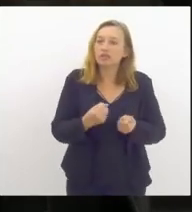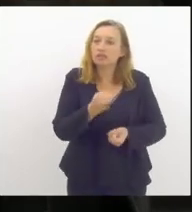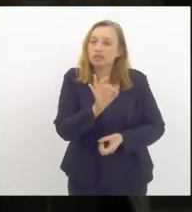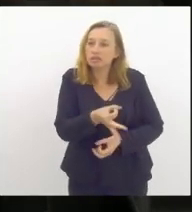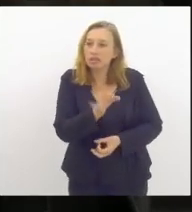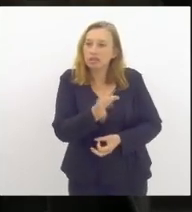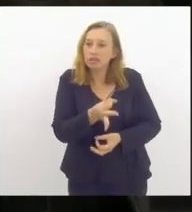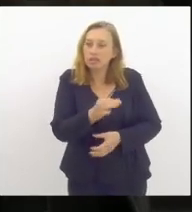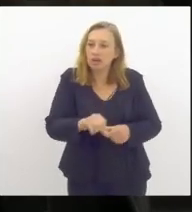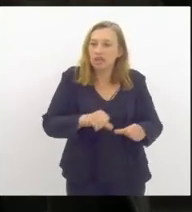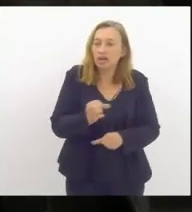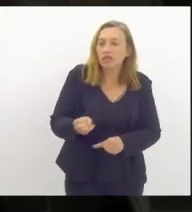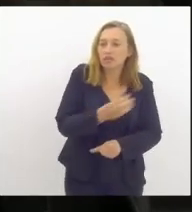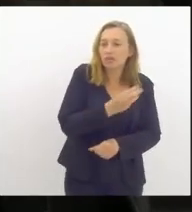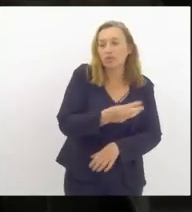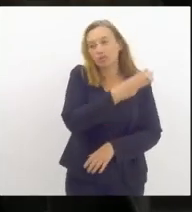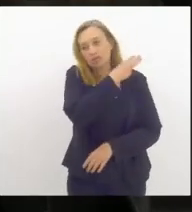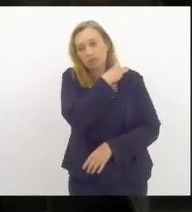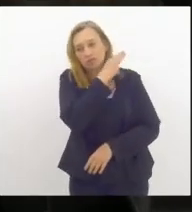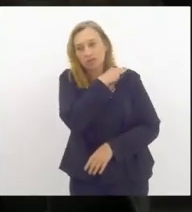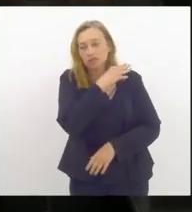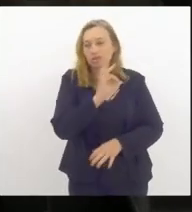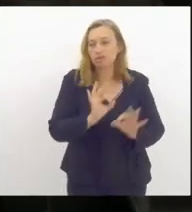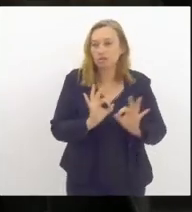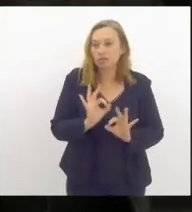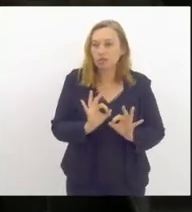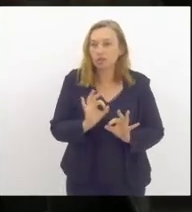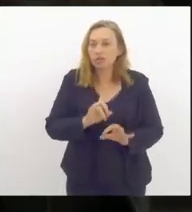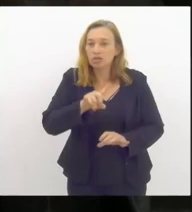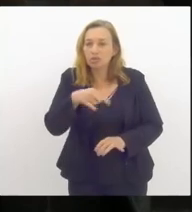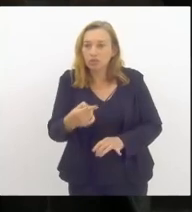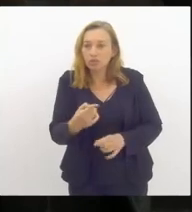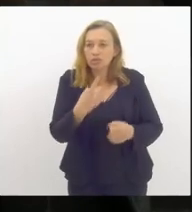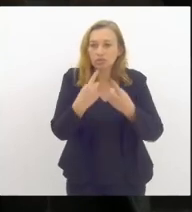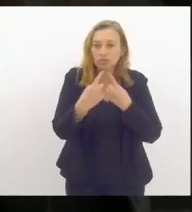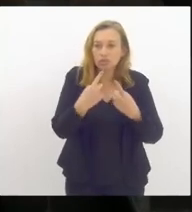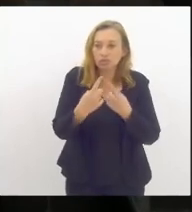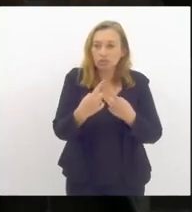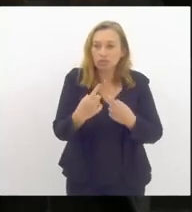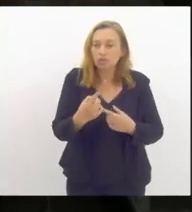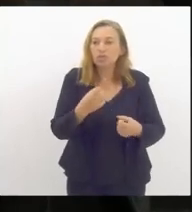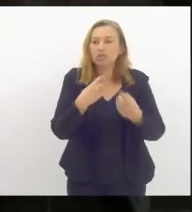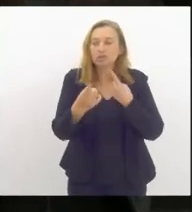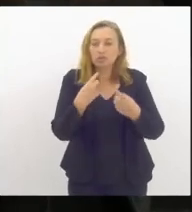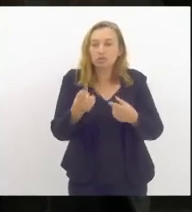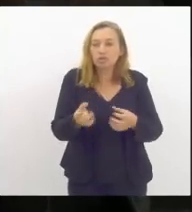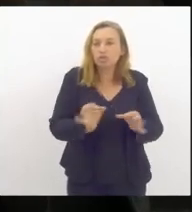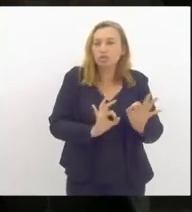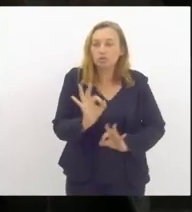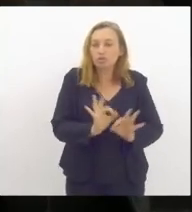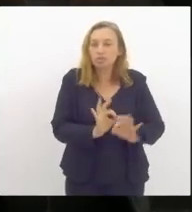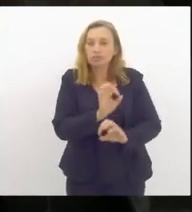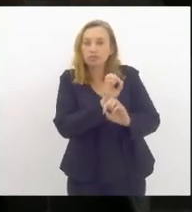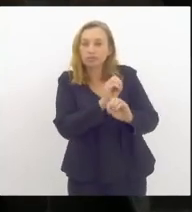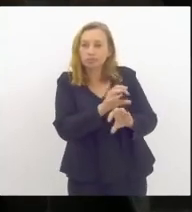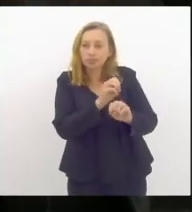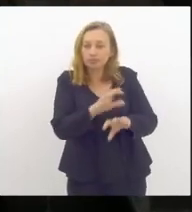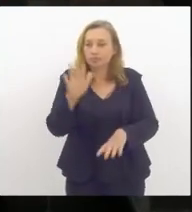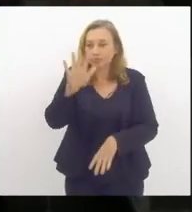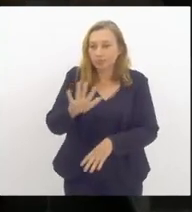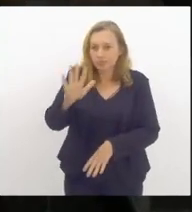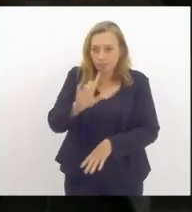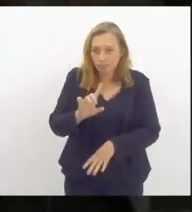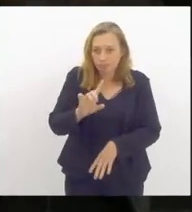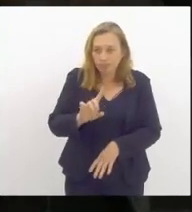que a forma do ensino médio seja revogada e proveito de um outro debate e mais ainda na discussão do Plano Nacional de Educação do